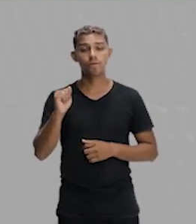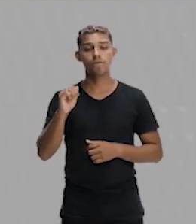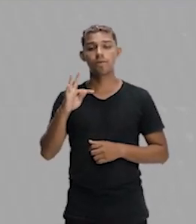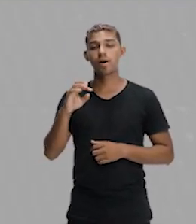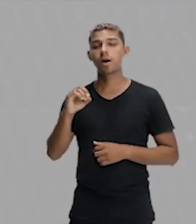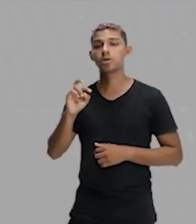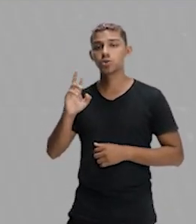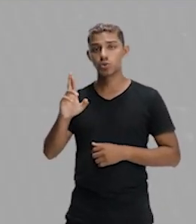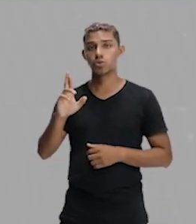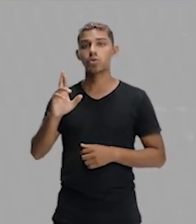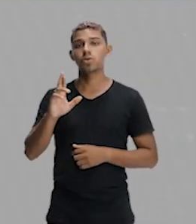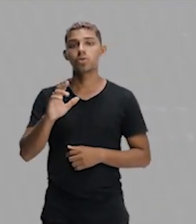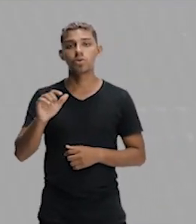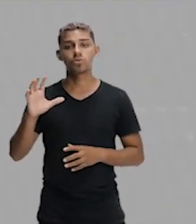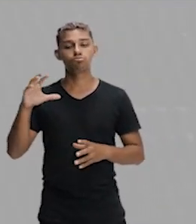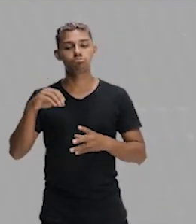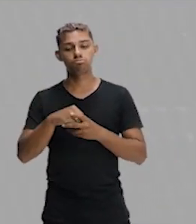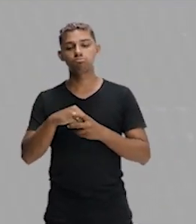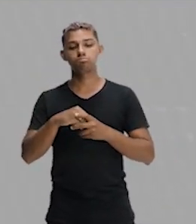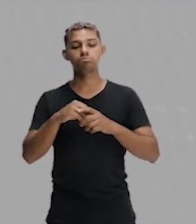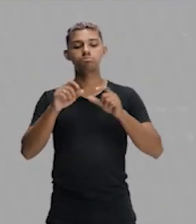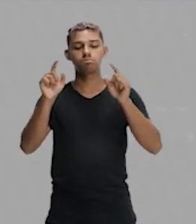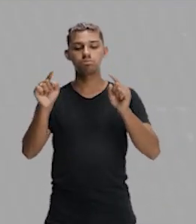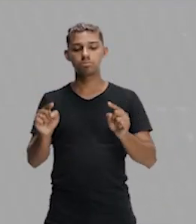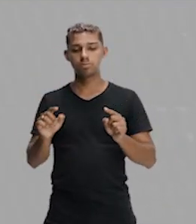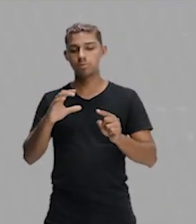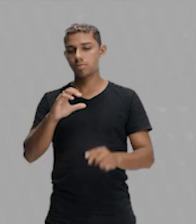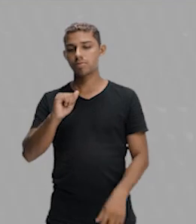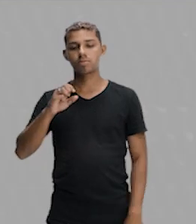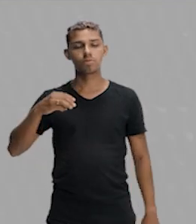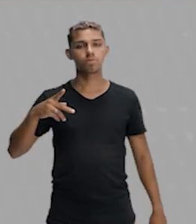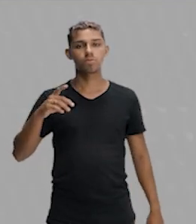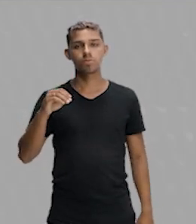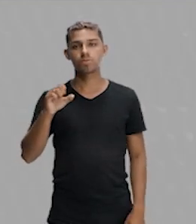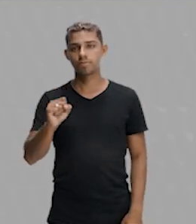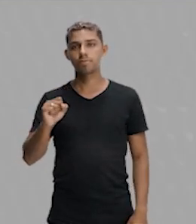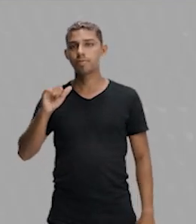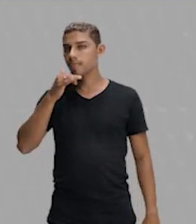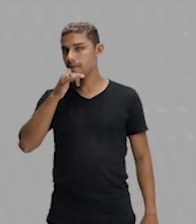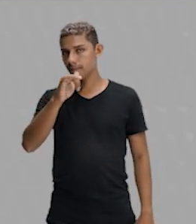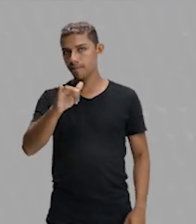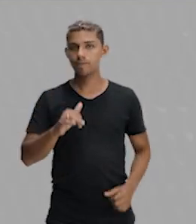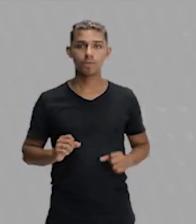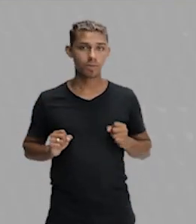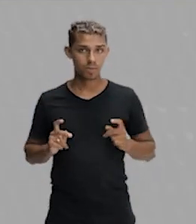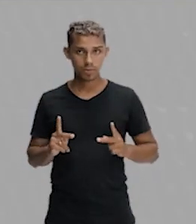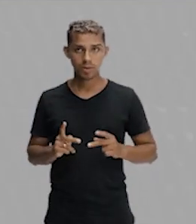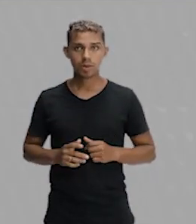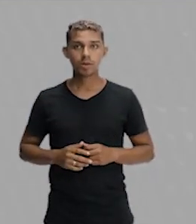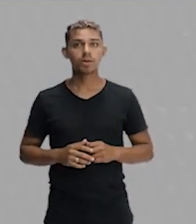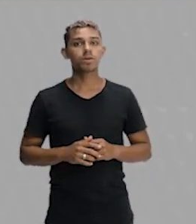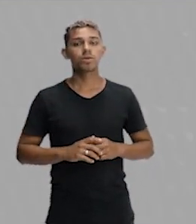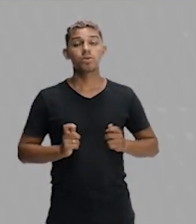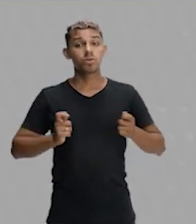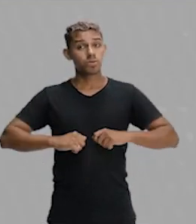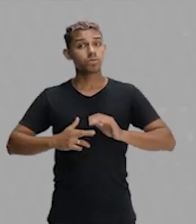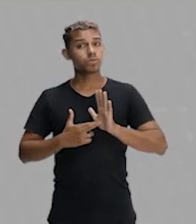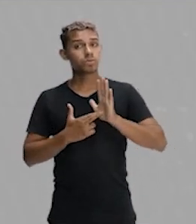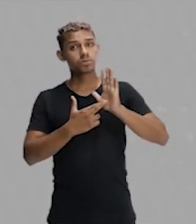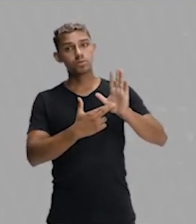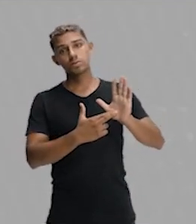aí quanto a esses campos elétricos gerados por essas placas, tá ok? Então, nós podemos representar um campo elétrico